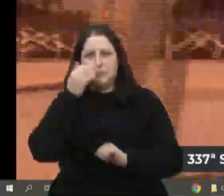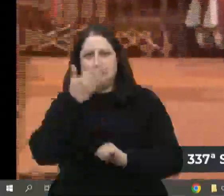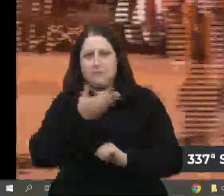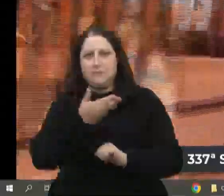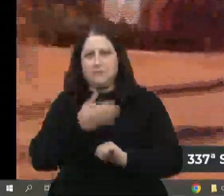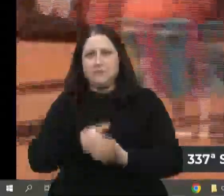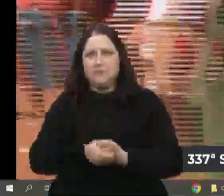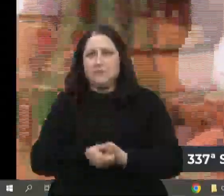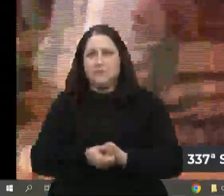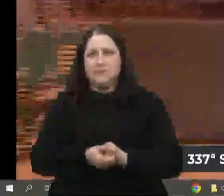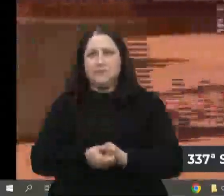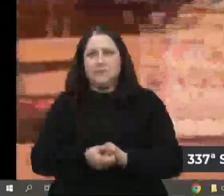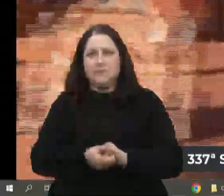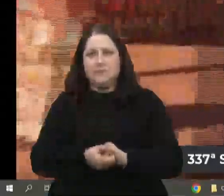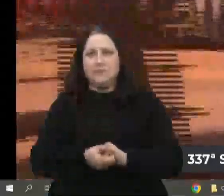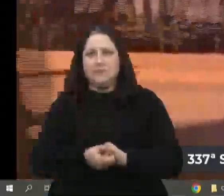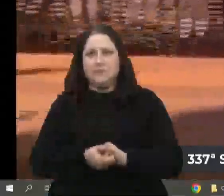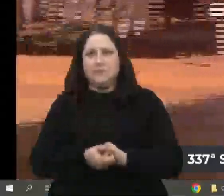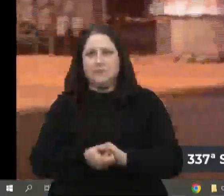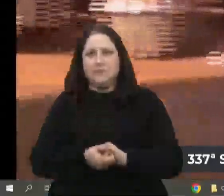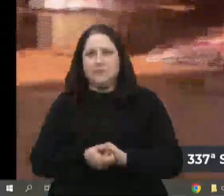gentileza.